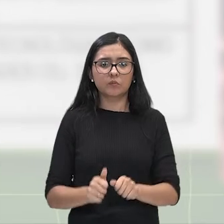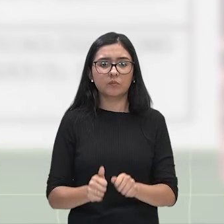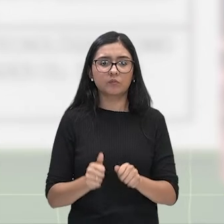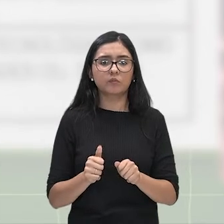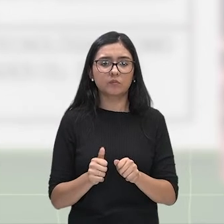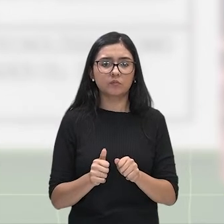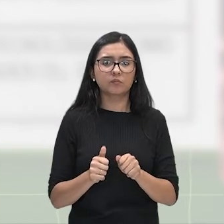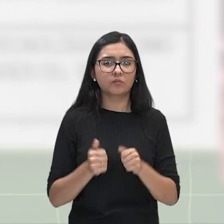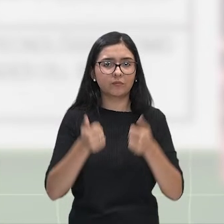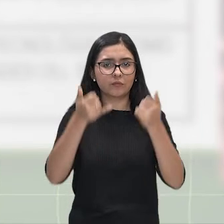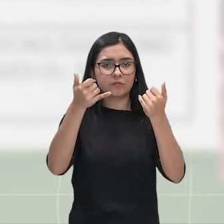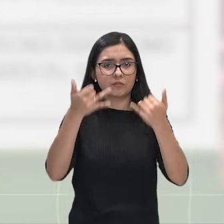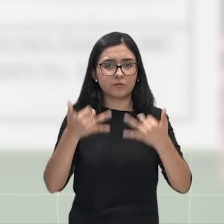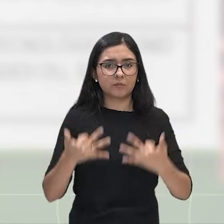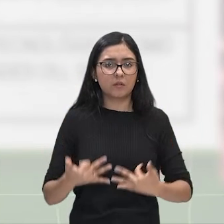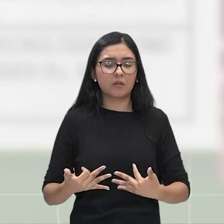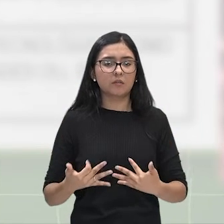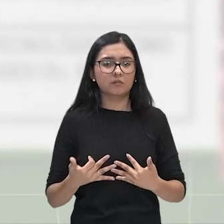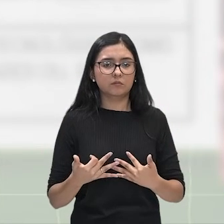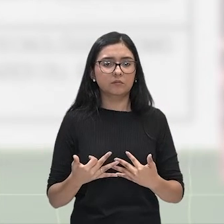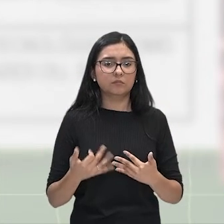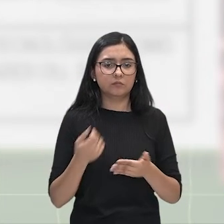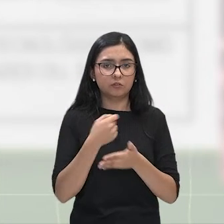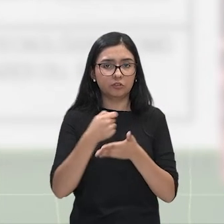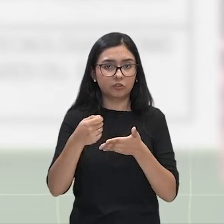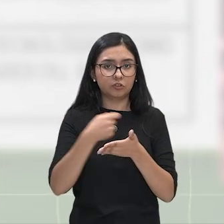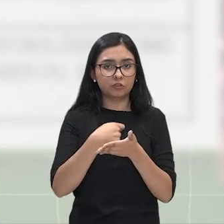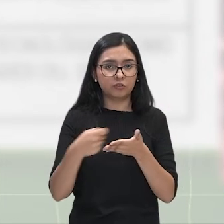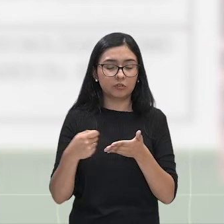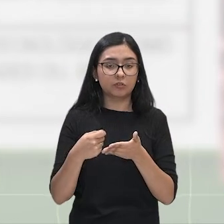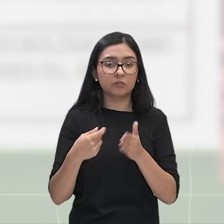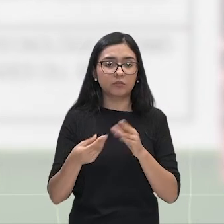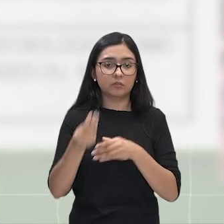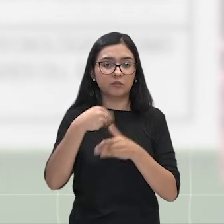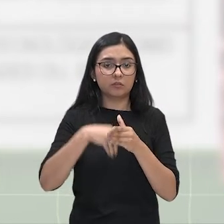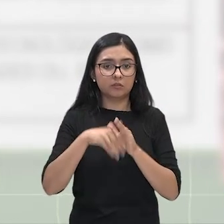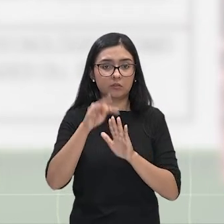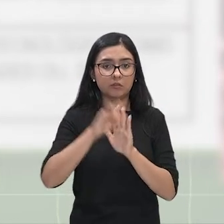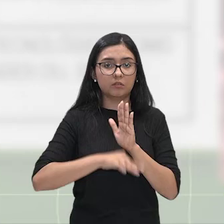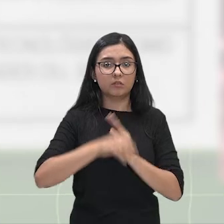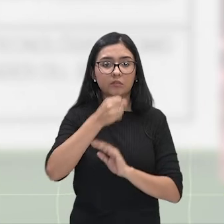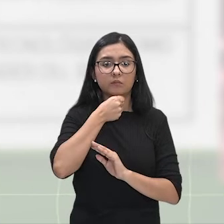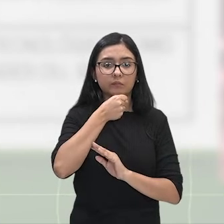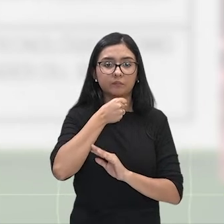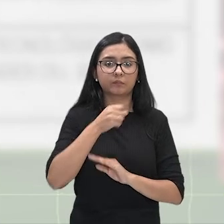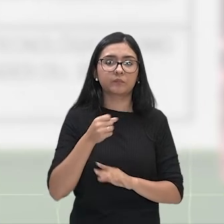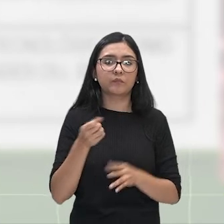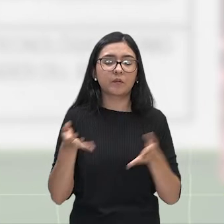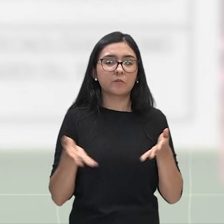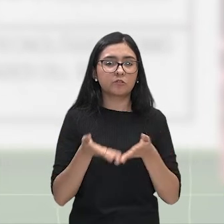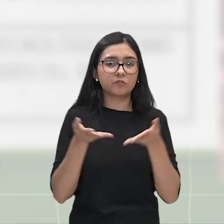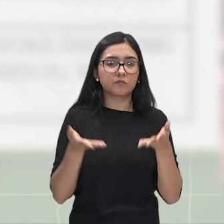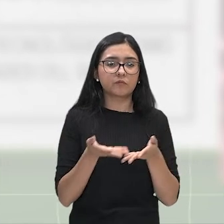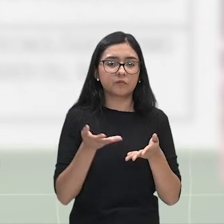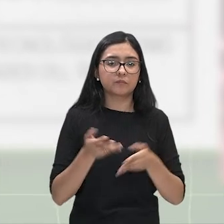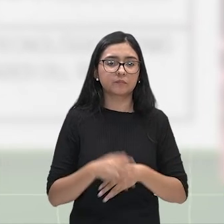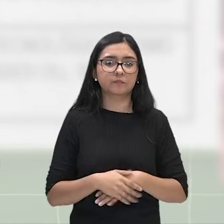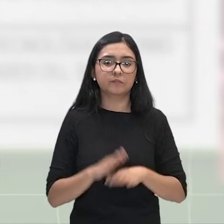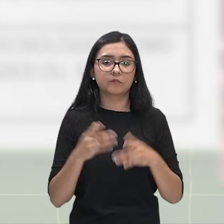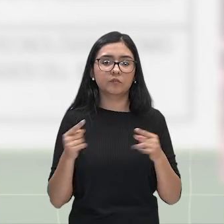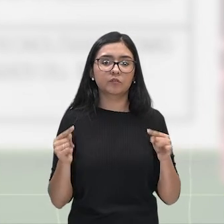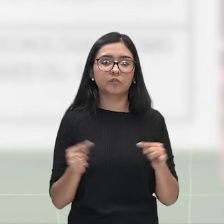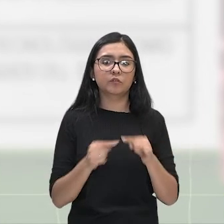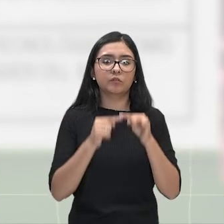foi comentado e falado e escrito nesta reportagem. A motivação. Conforme Stanner,